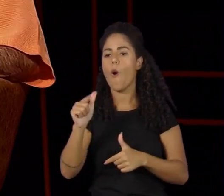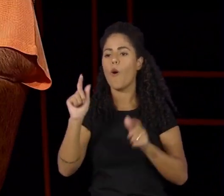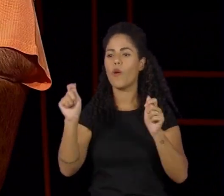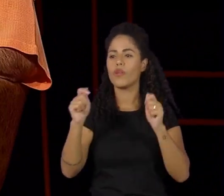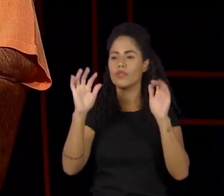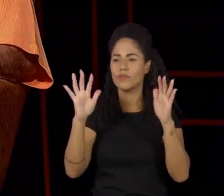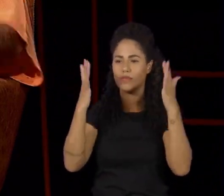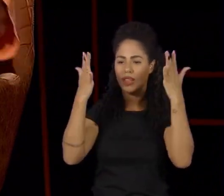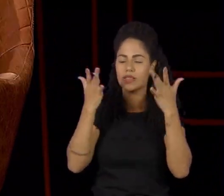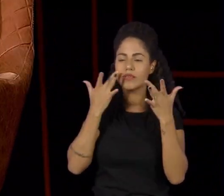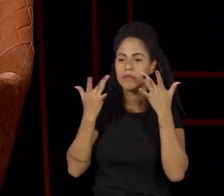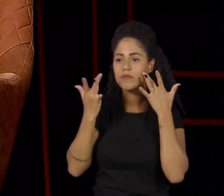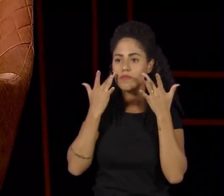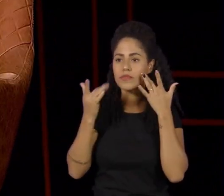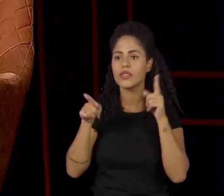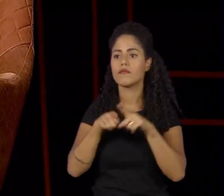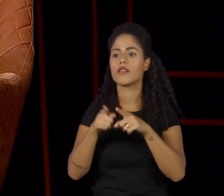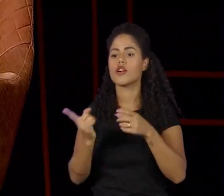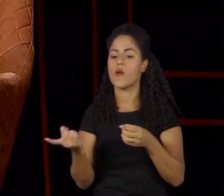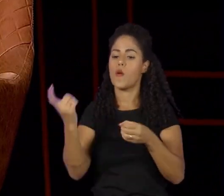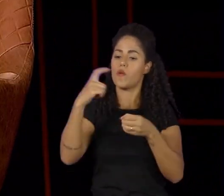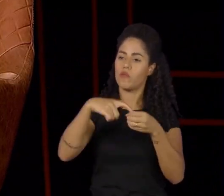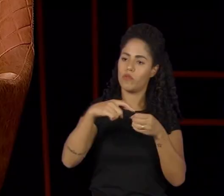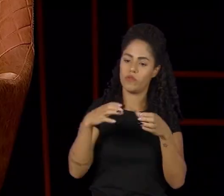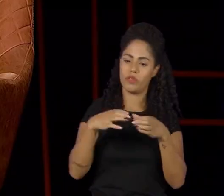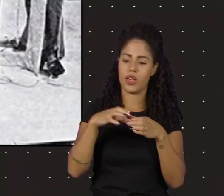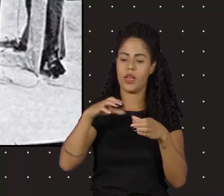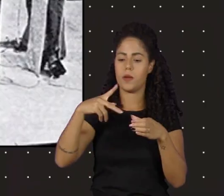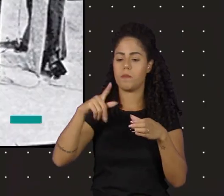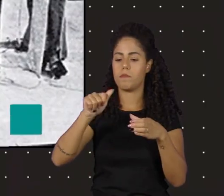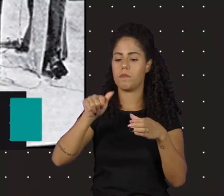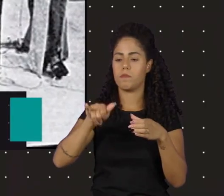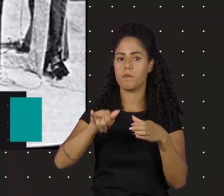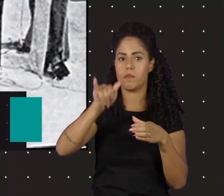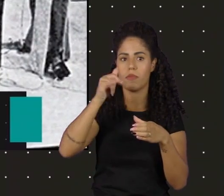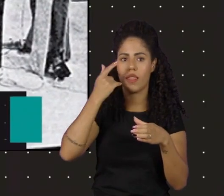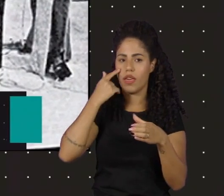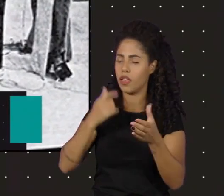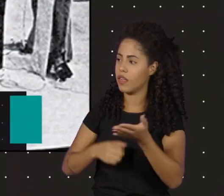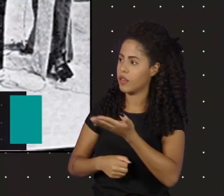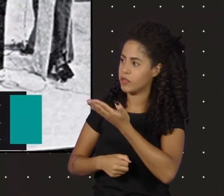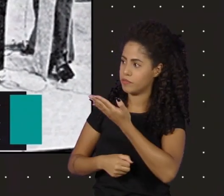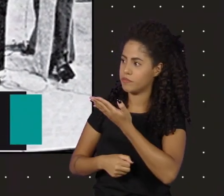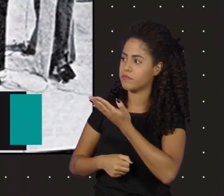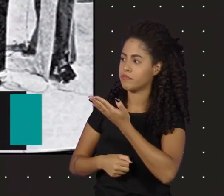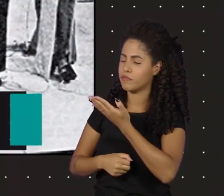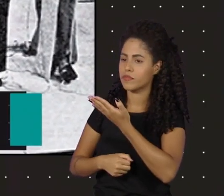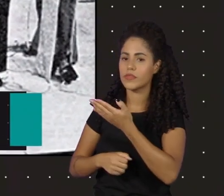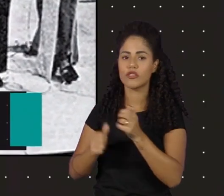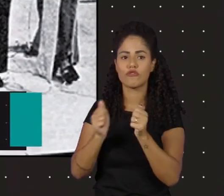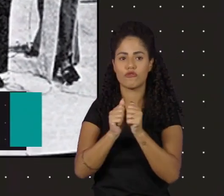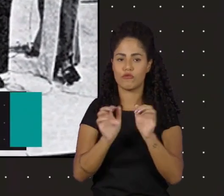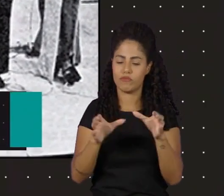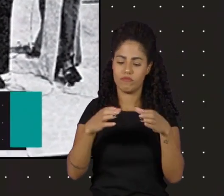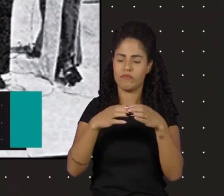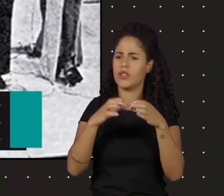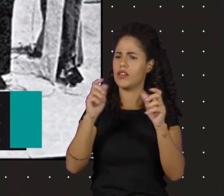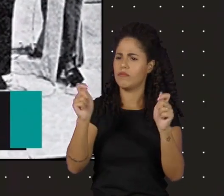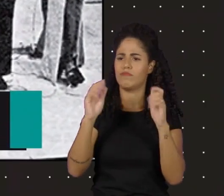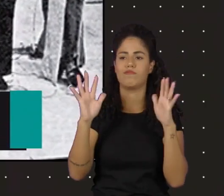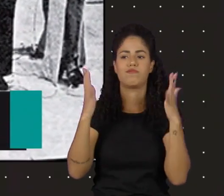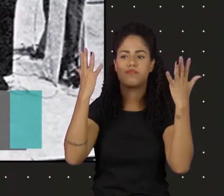com a companhia do Altair Lima. Aí voltei para a companhia da Cleide para fazer a Capital Federal, grande espetáculo. E fui trabalhar com